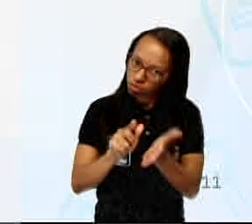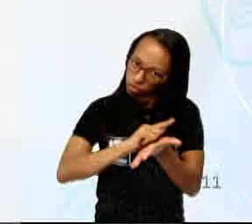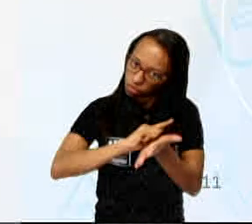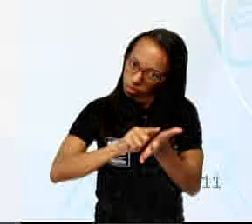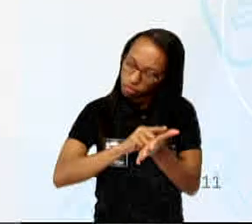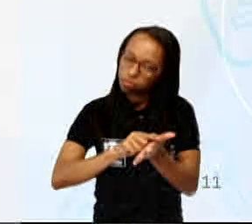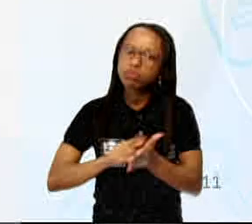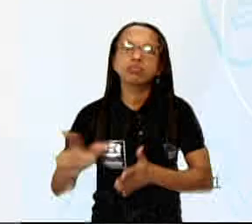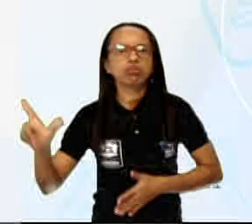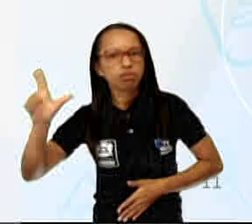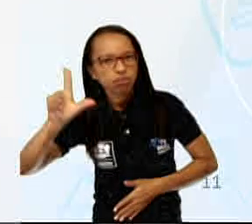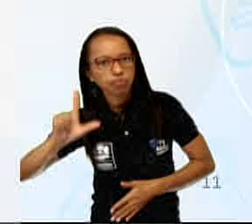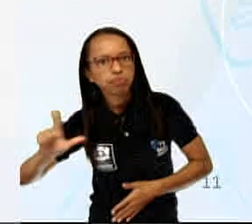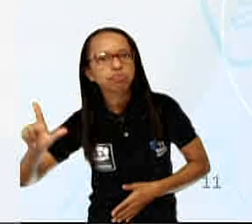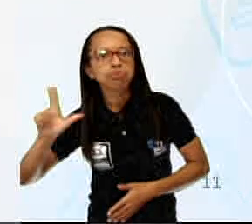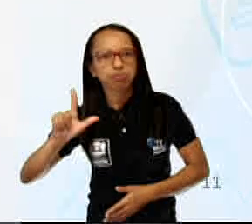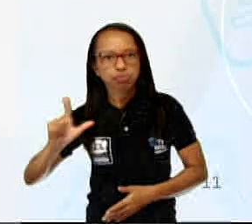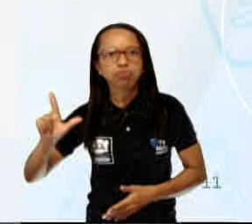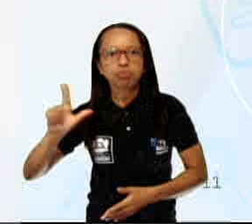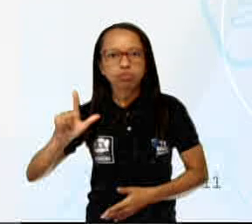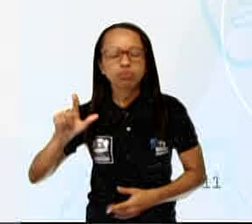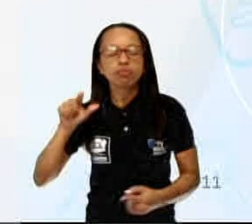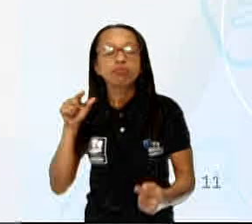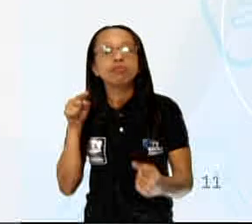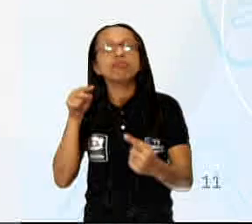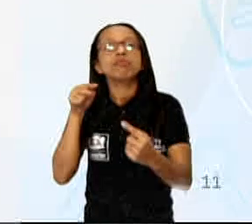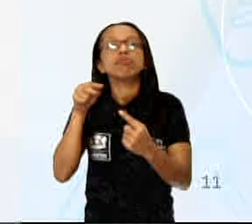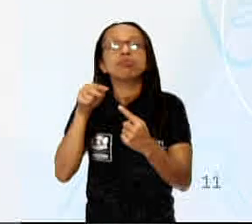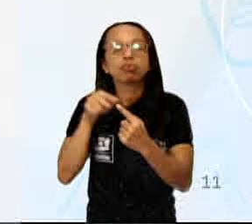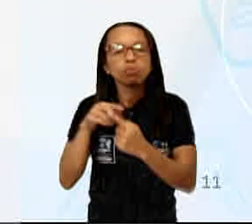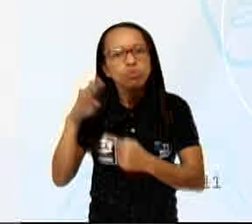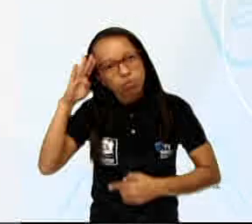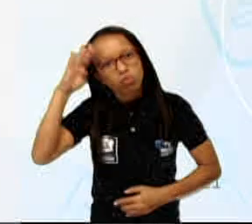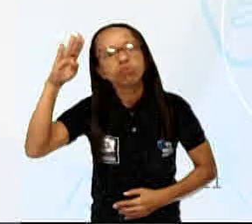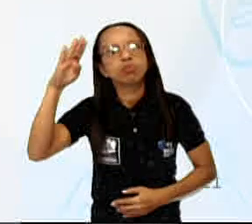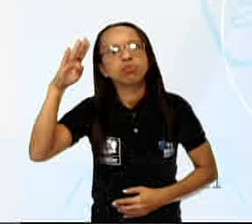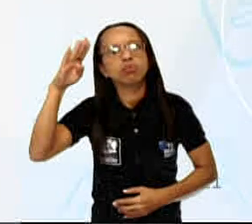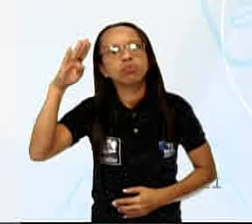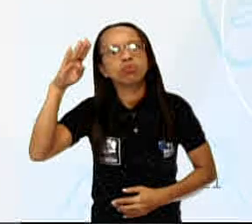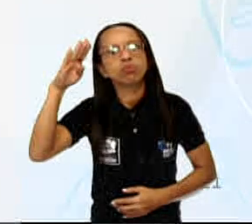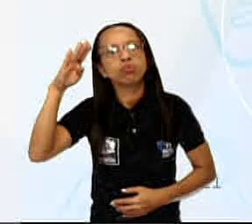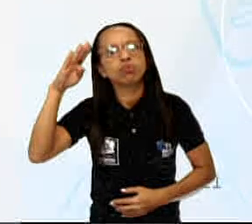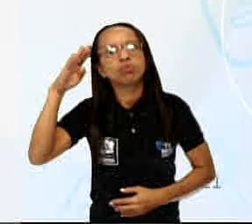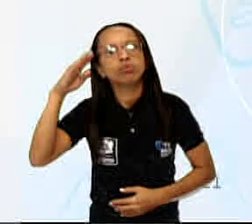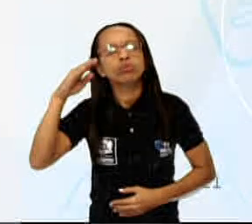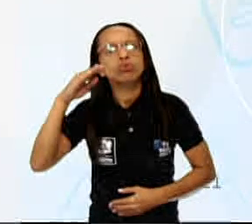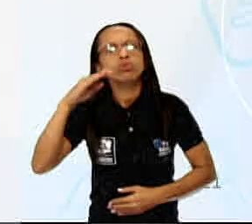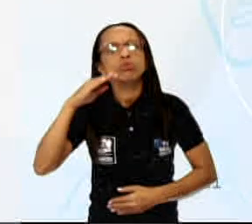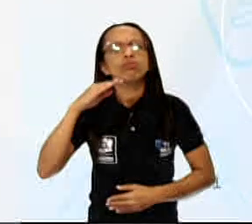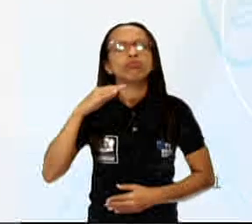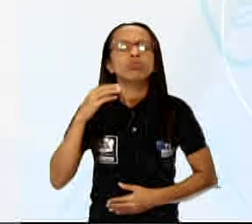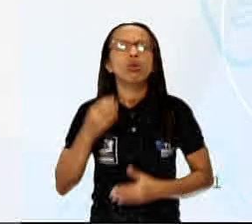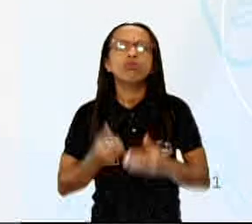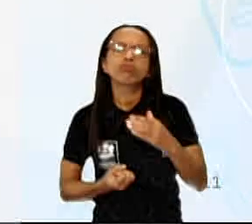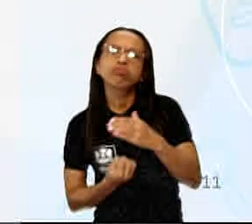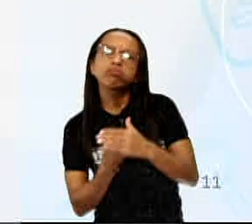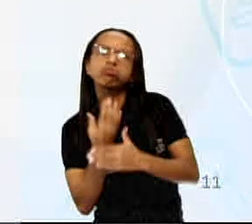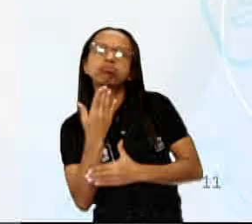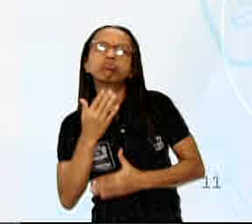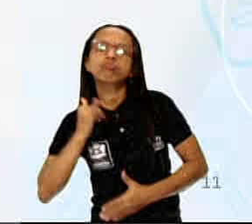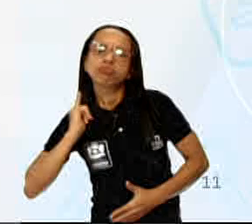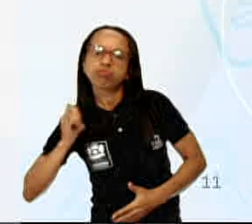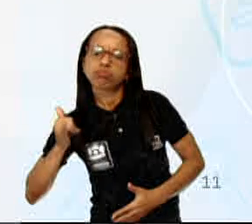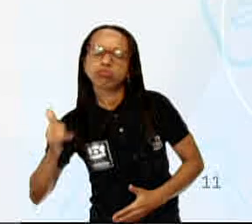cuja intencionalidade, ou seja, a funcionalidade principal, vai ser construir uma narrativa em que vai ser